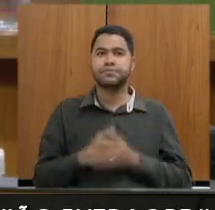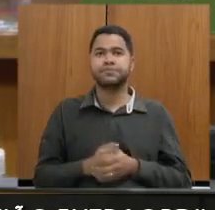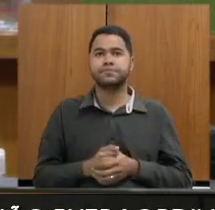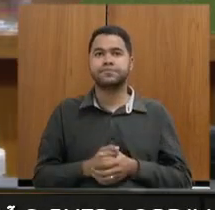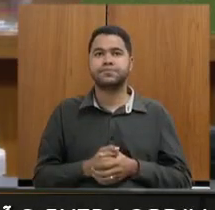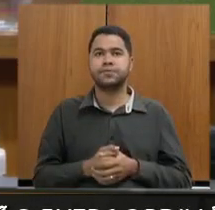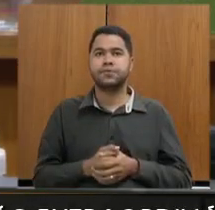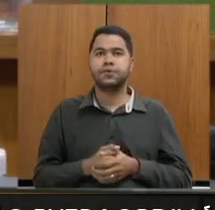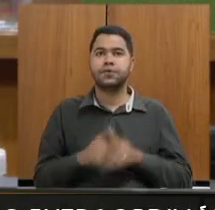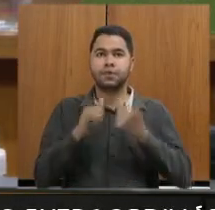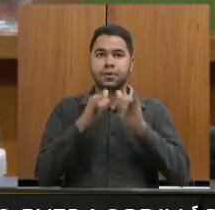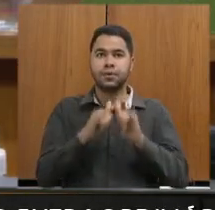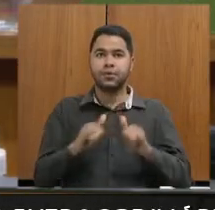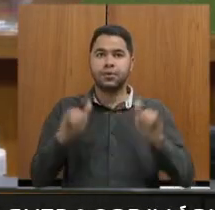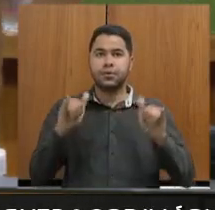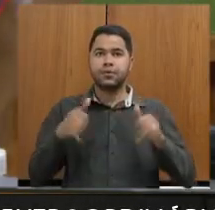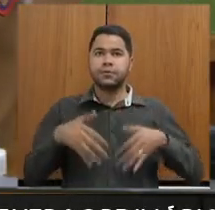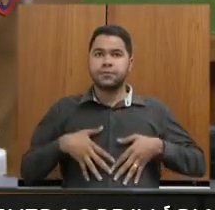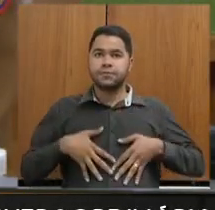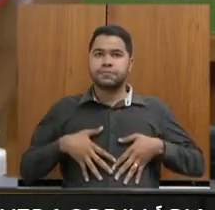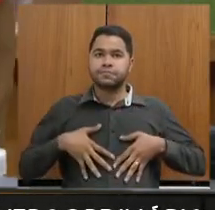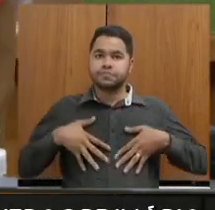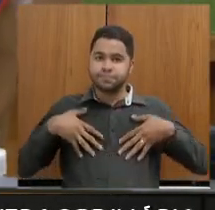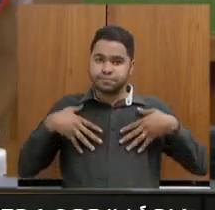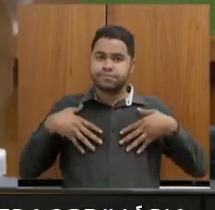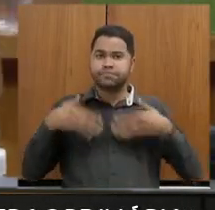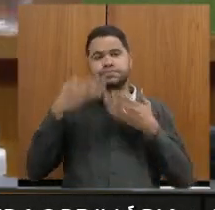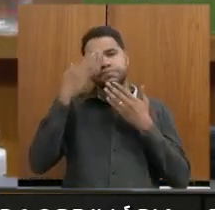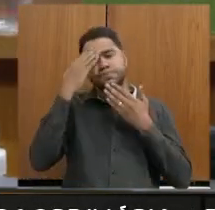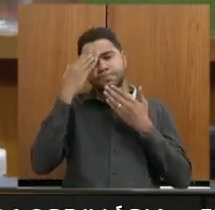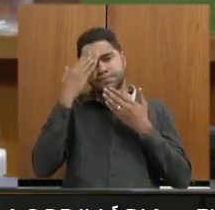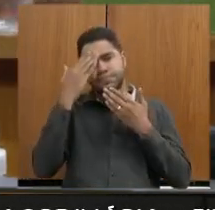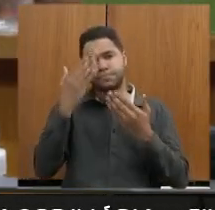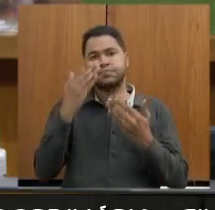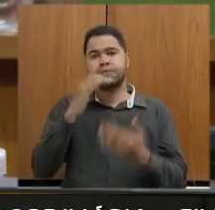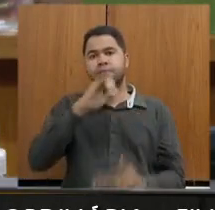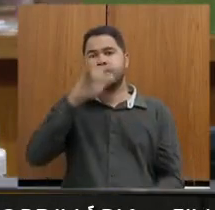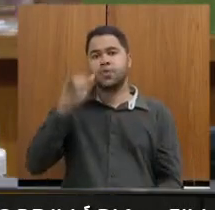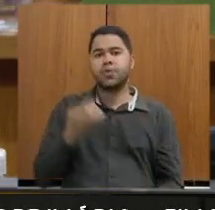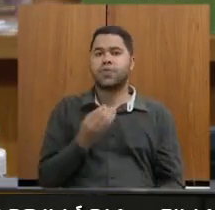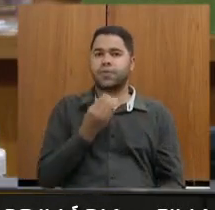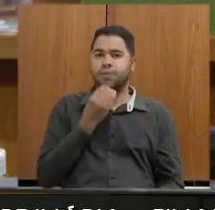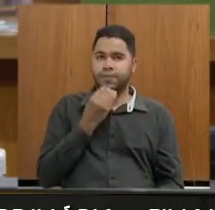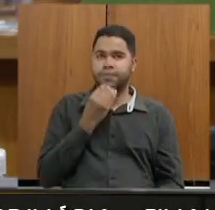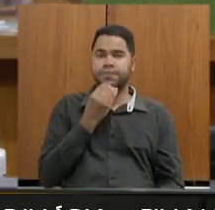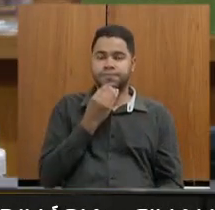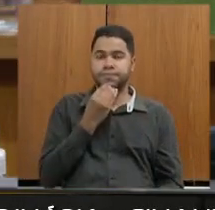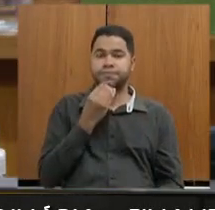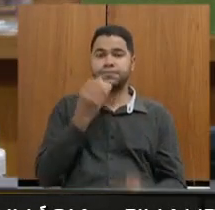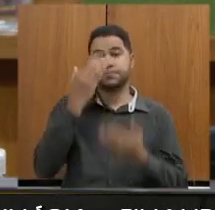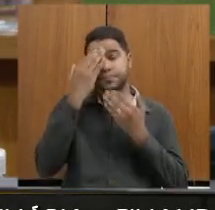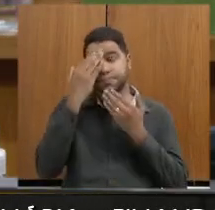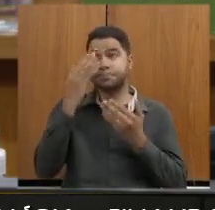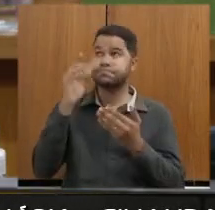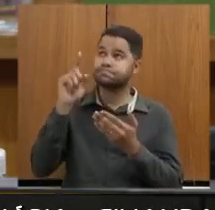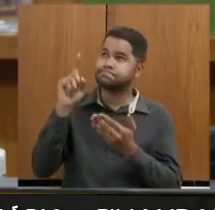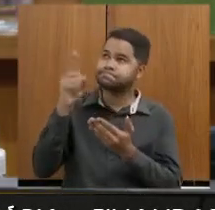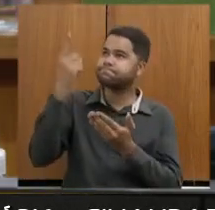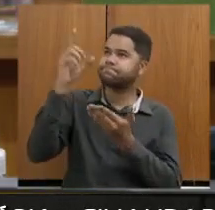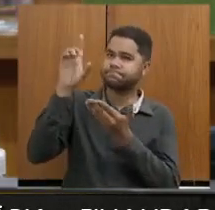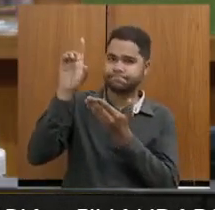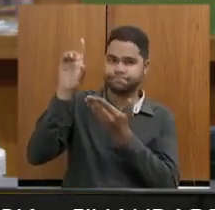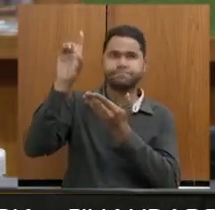e dizer dá satisfação agradecer a oportunidade agradecer primeiramente a